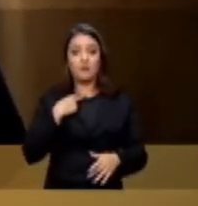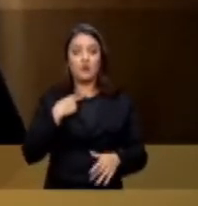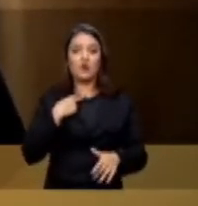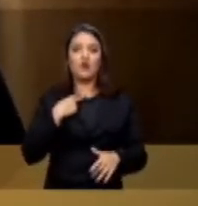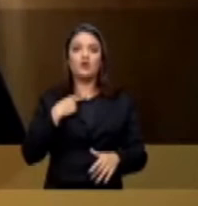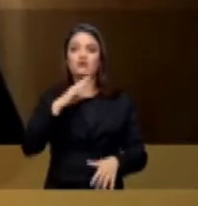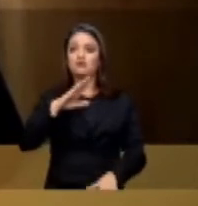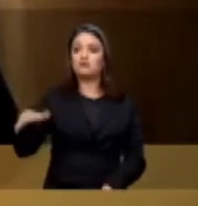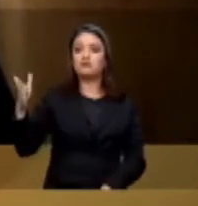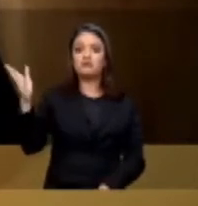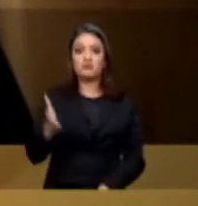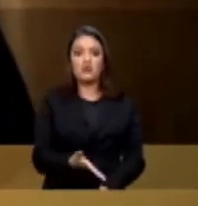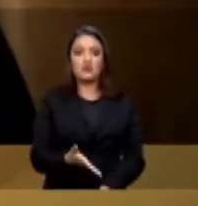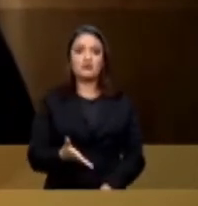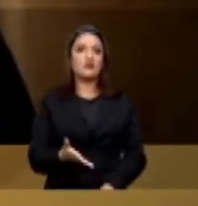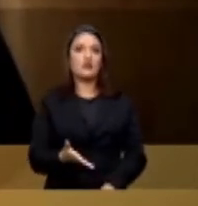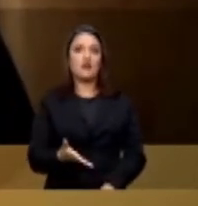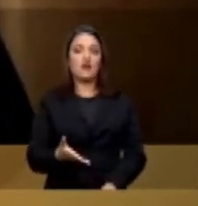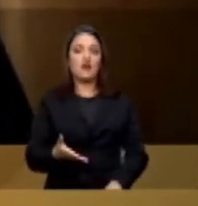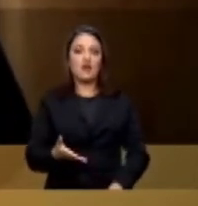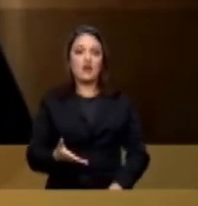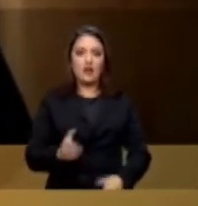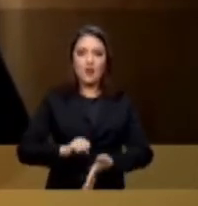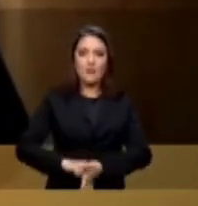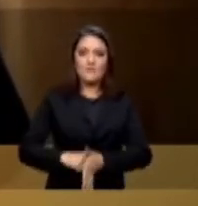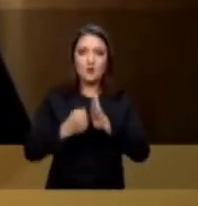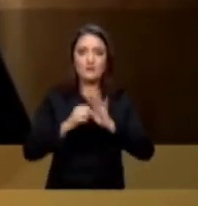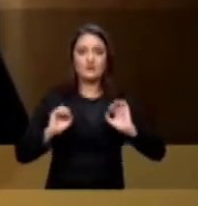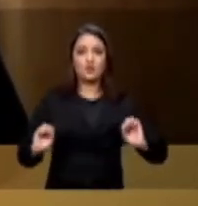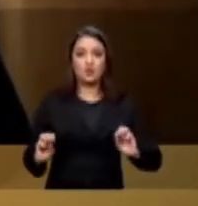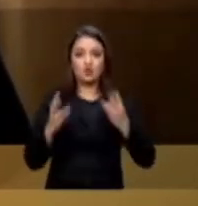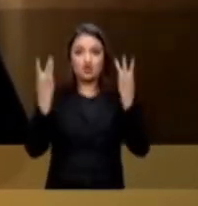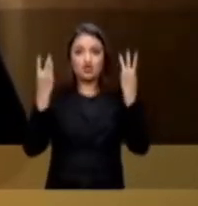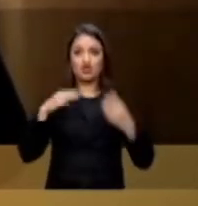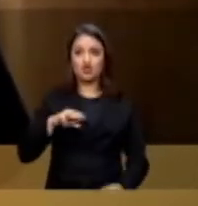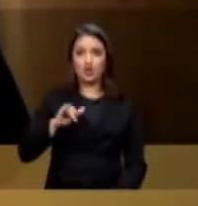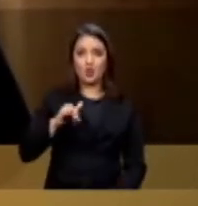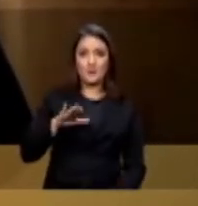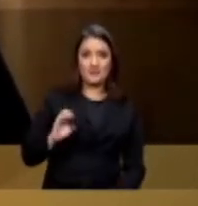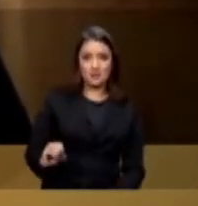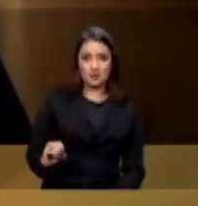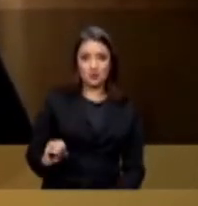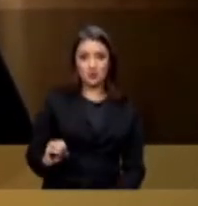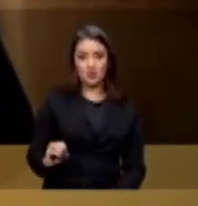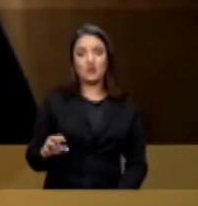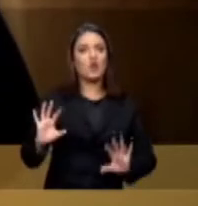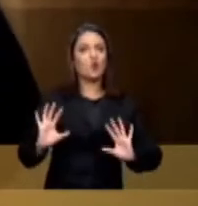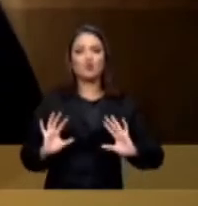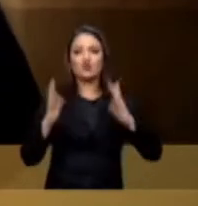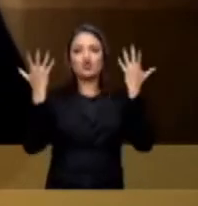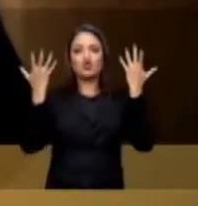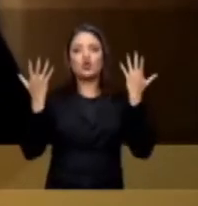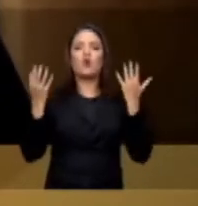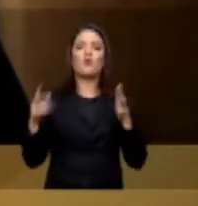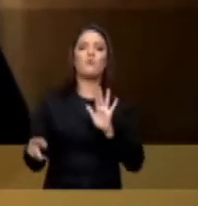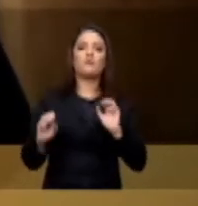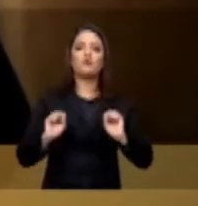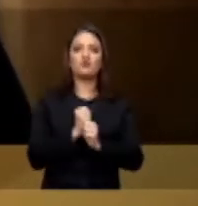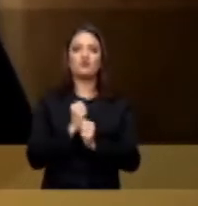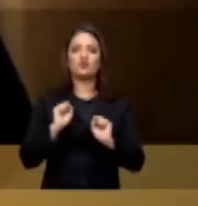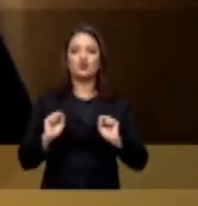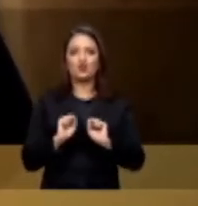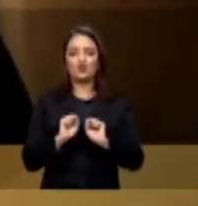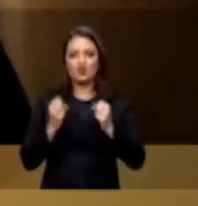showmícios. O showmício é vedado pela legislação eleitoral por N motivos. E não podemos invocar a